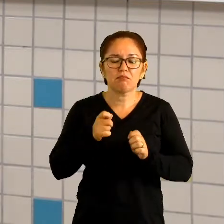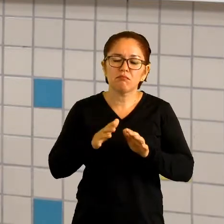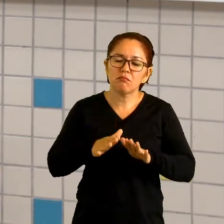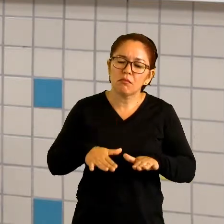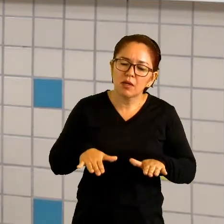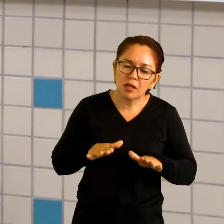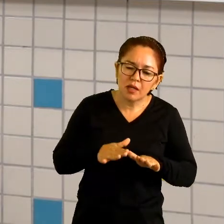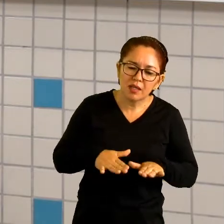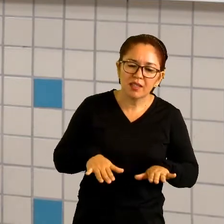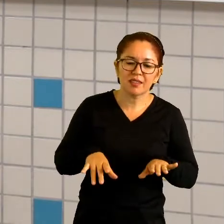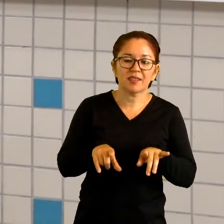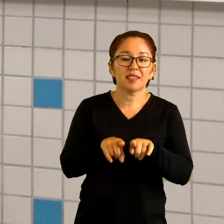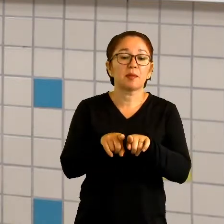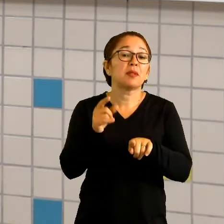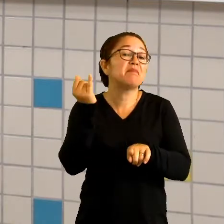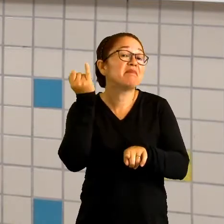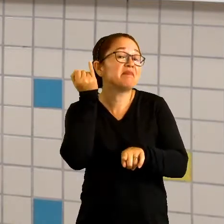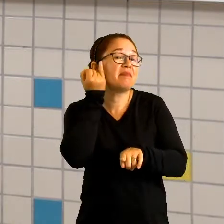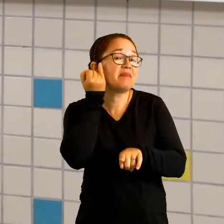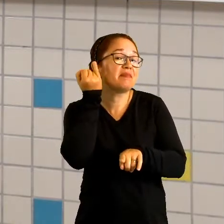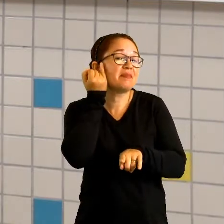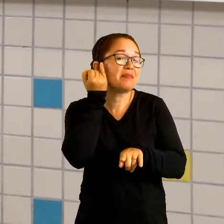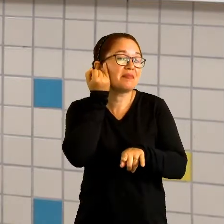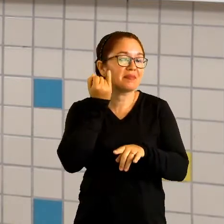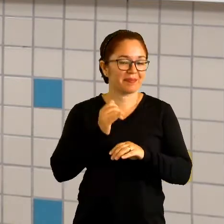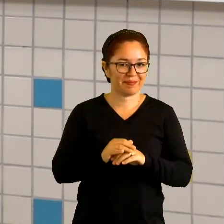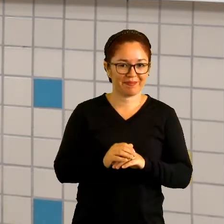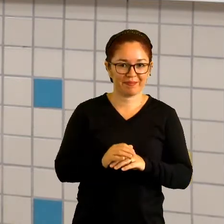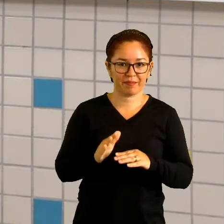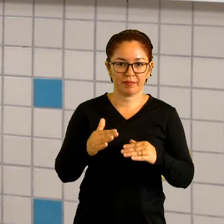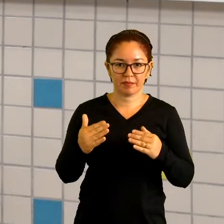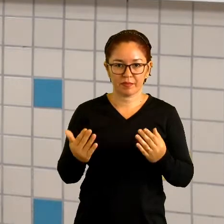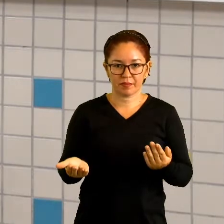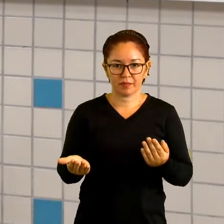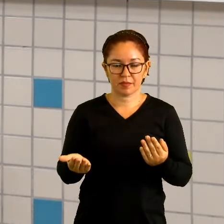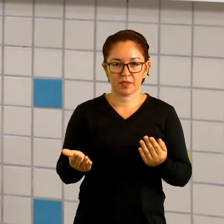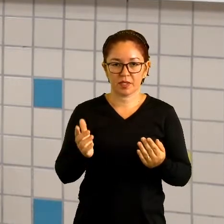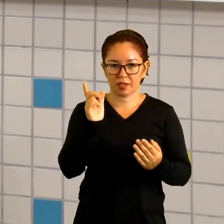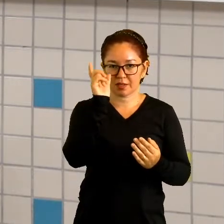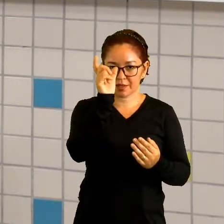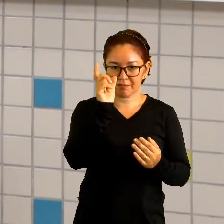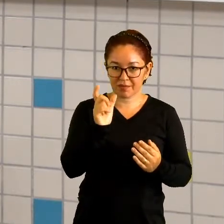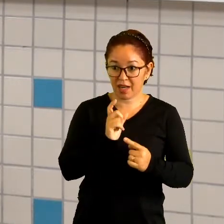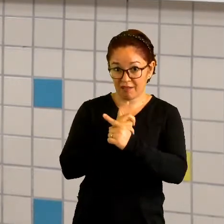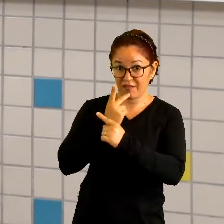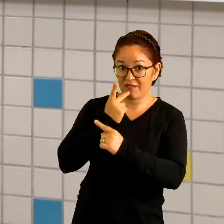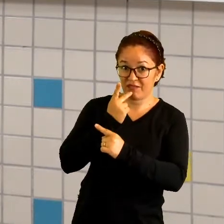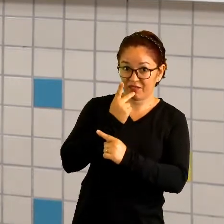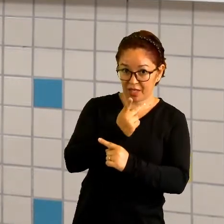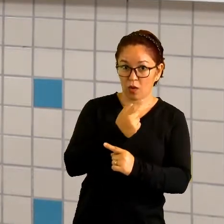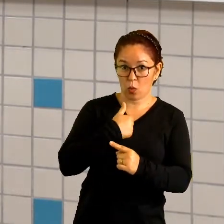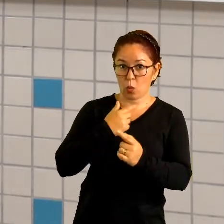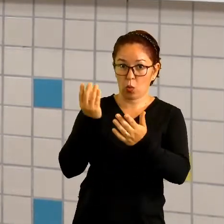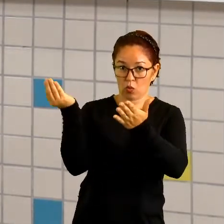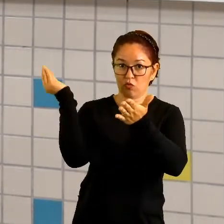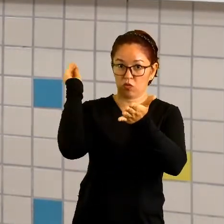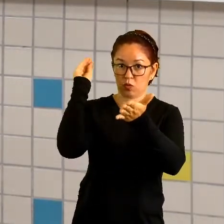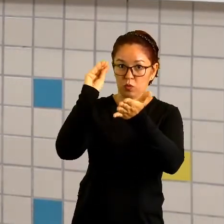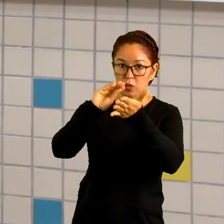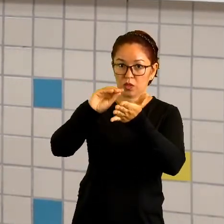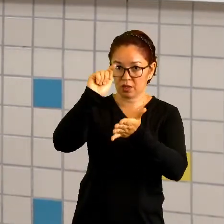e preguiçoso. Então essas palavras que a... vou escrever aqui para